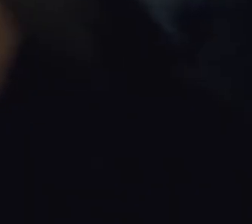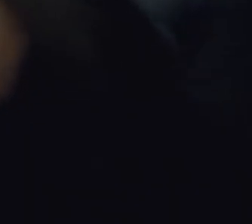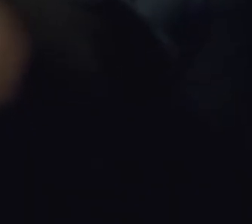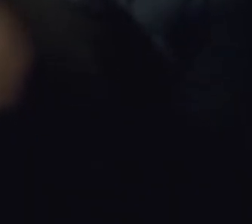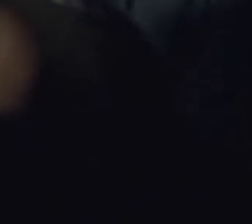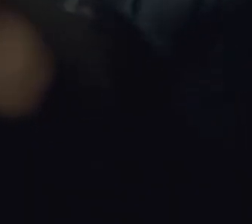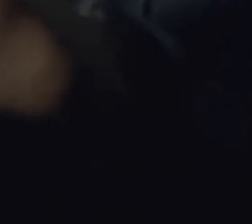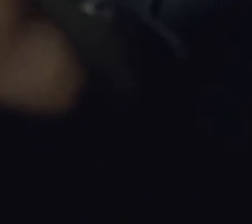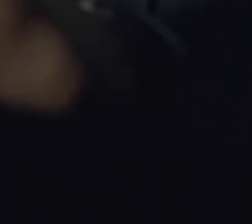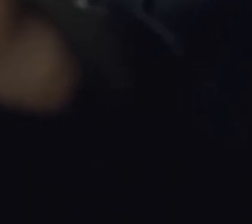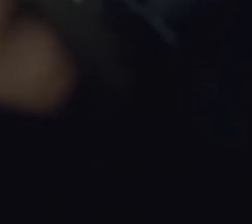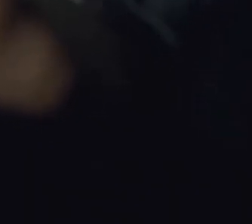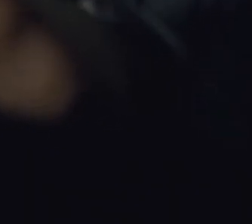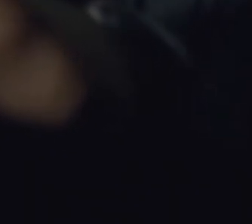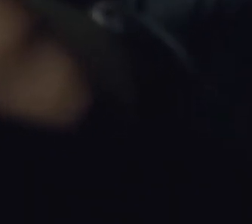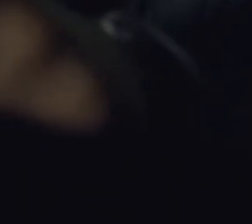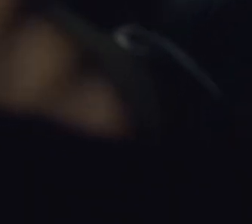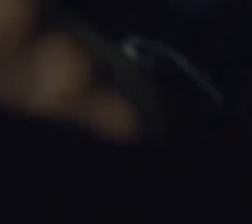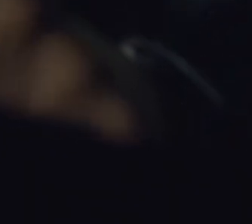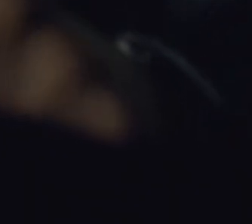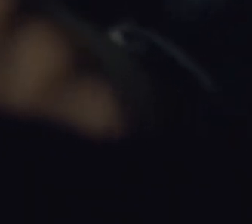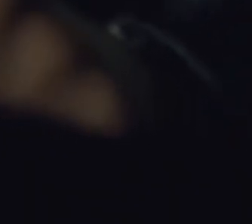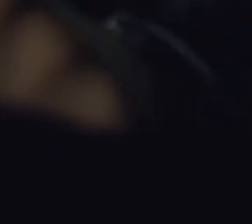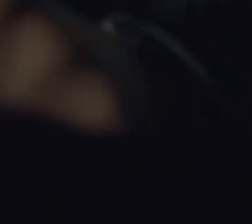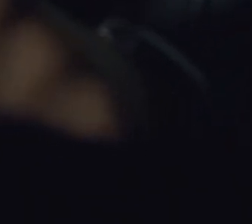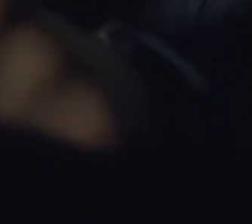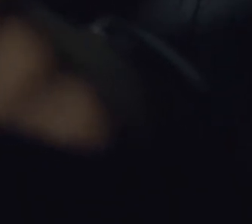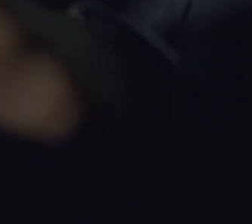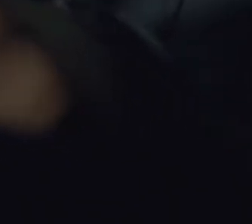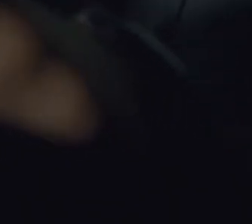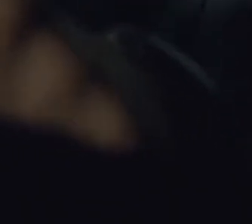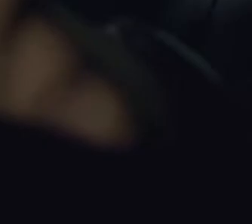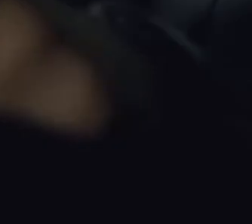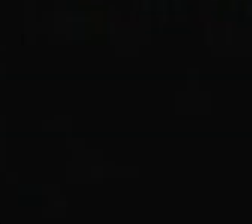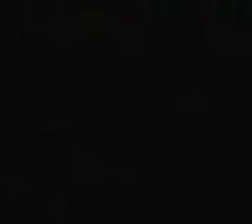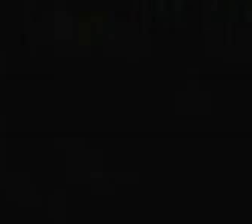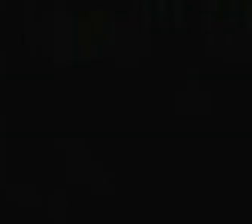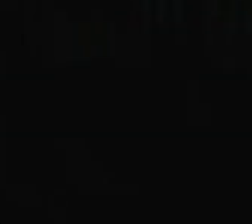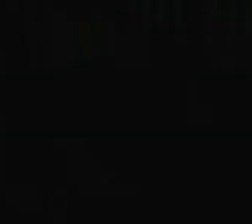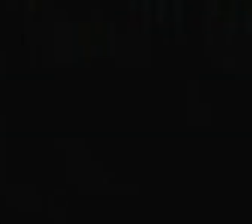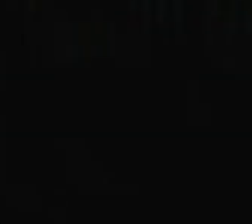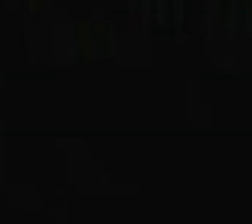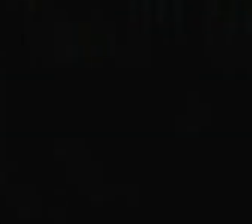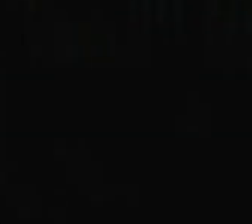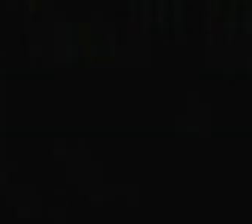E ó, dirige direito esse carro aí, porque não cabe mais ninguém aqui.